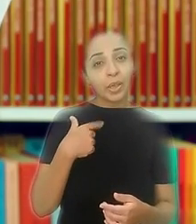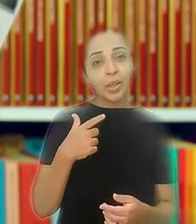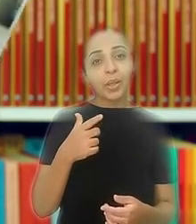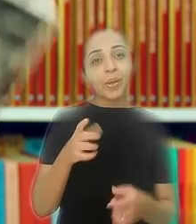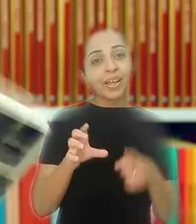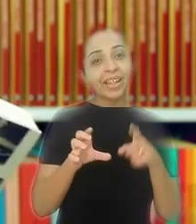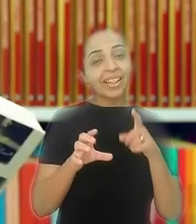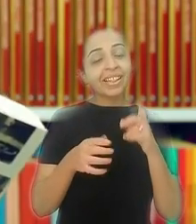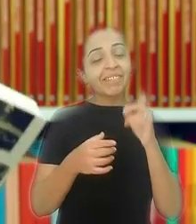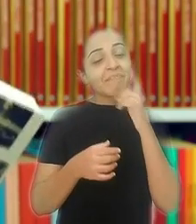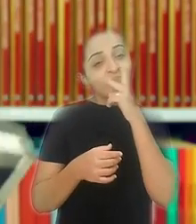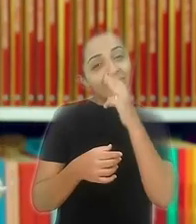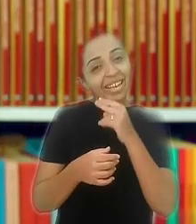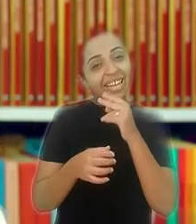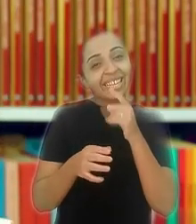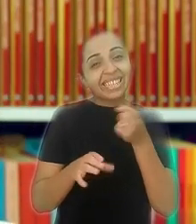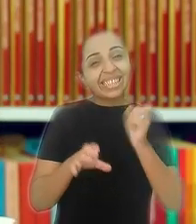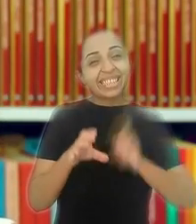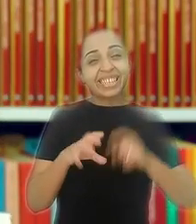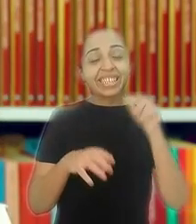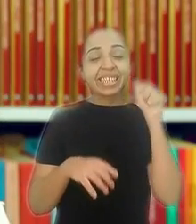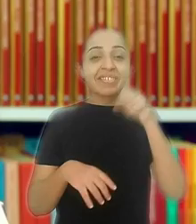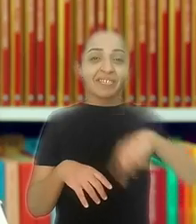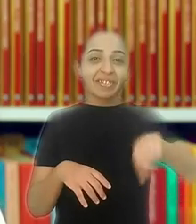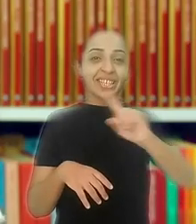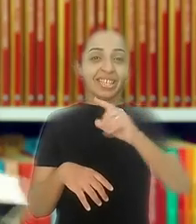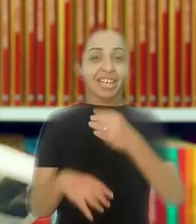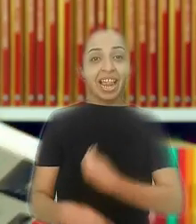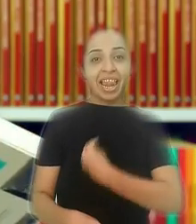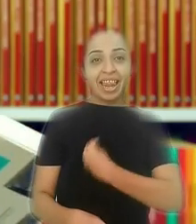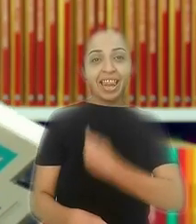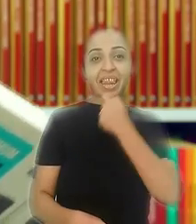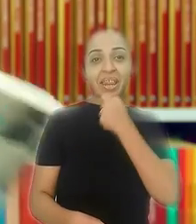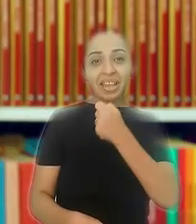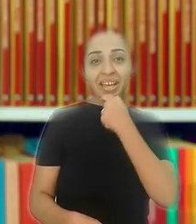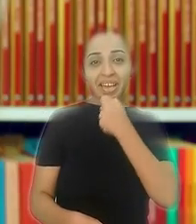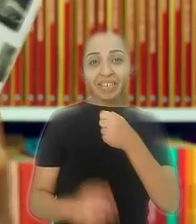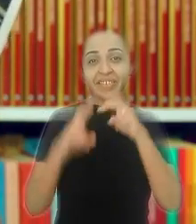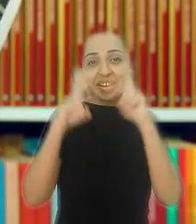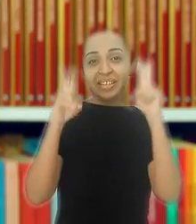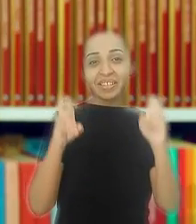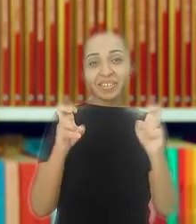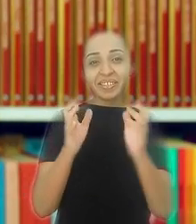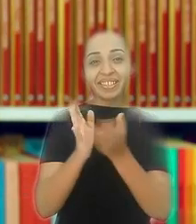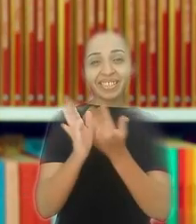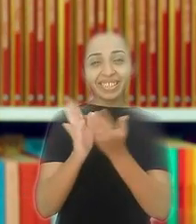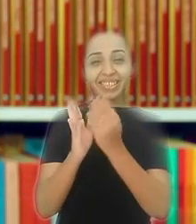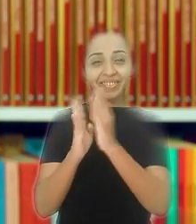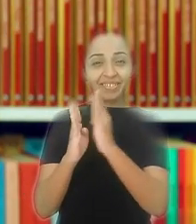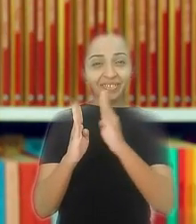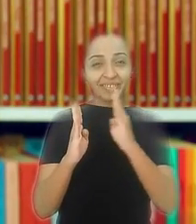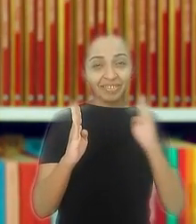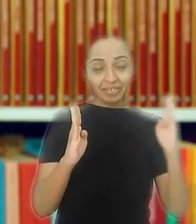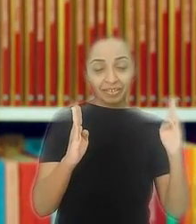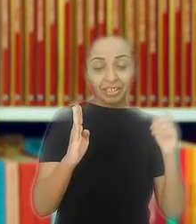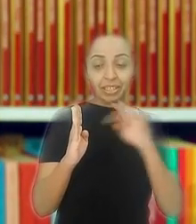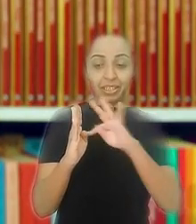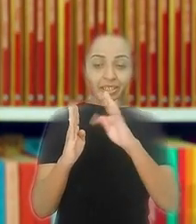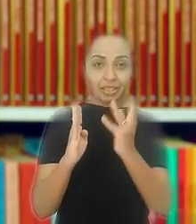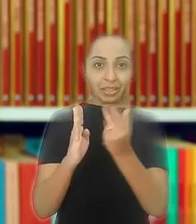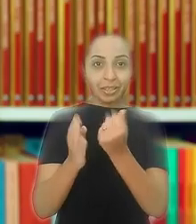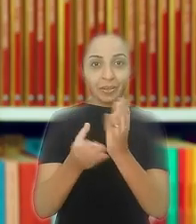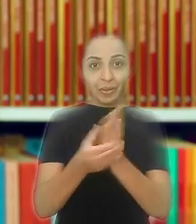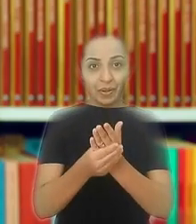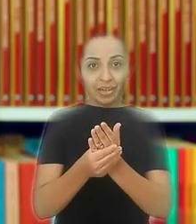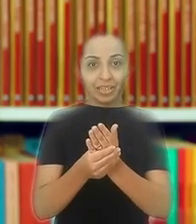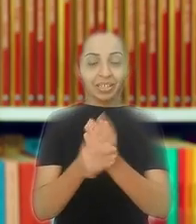a nossa Live dos últimos dois livros que vai acontecer em breve se você não tiver sabendo tô falando eu tô fazendo leitura de